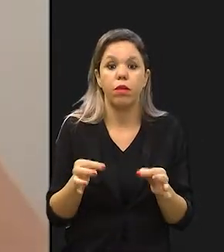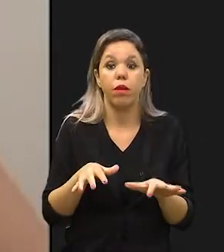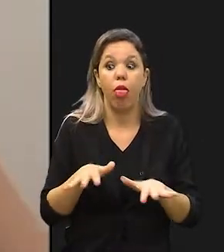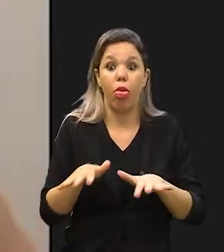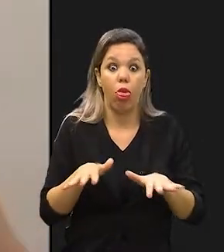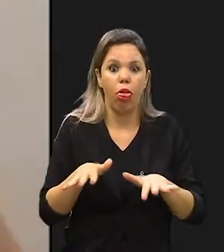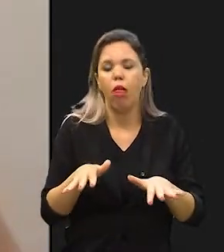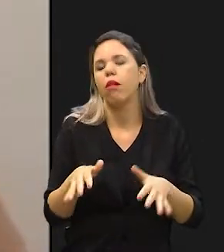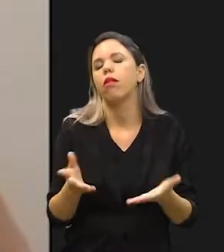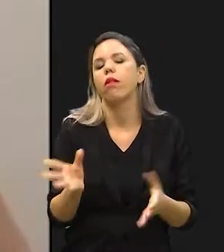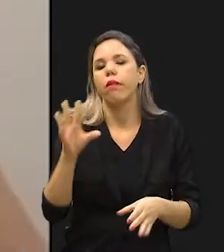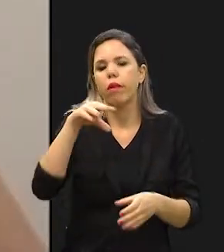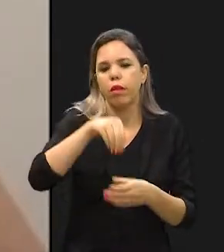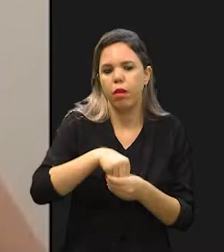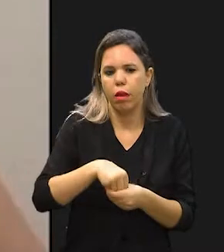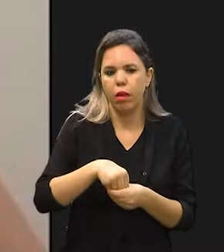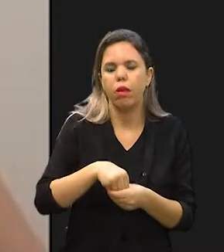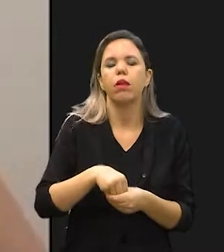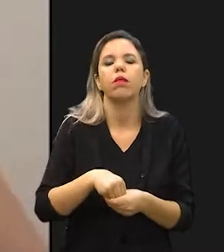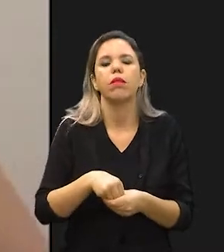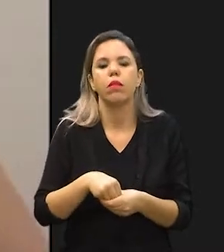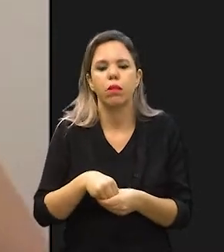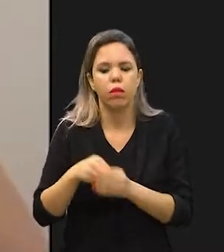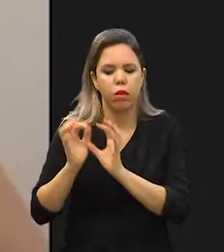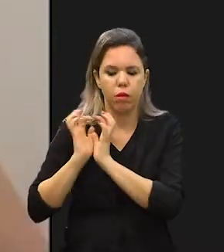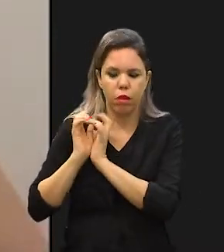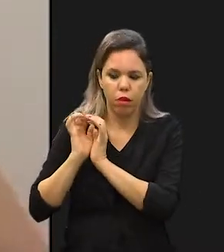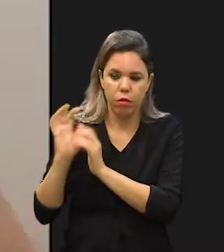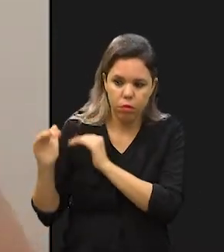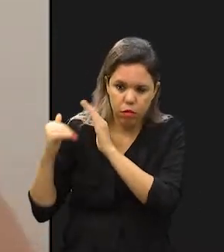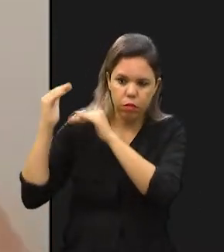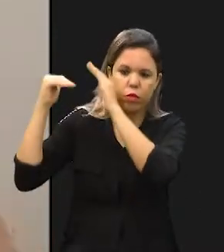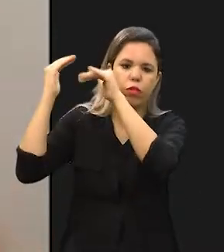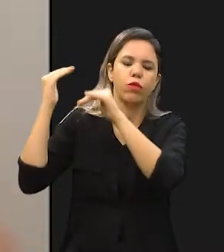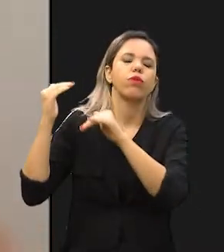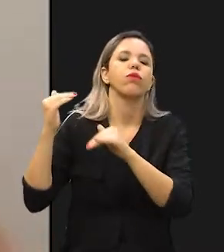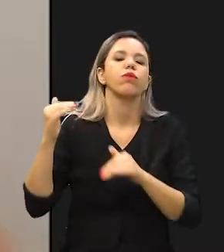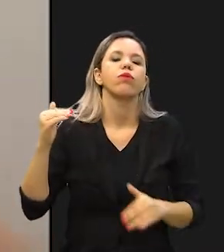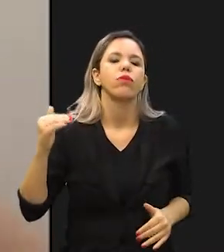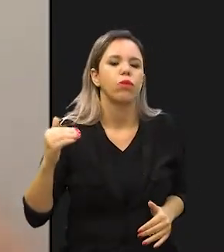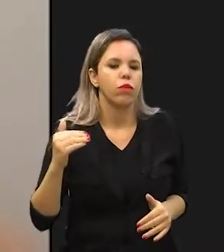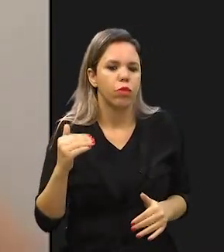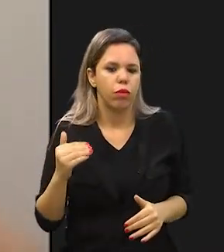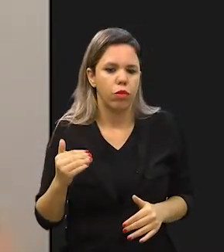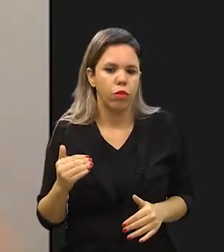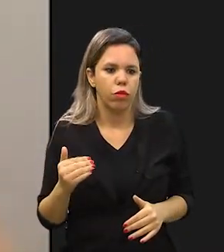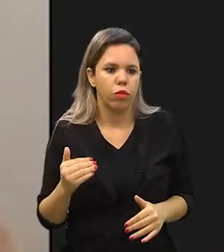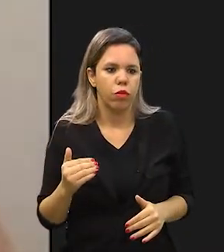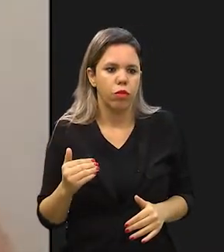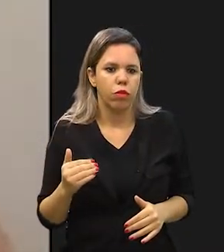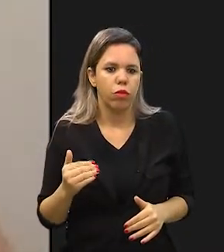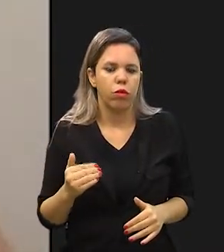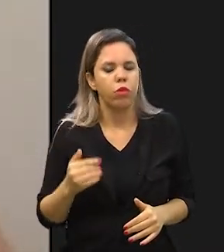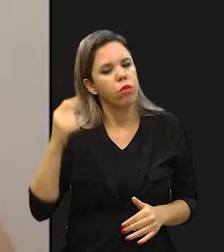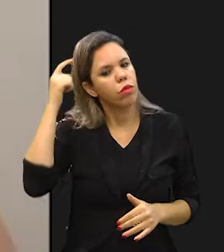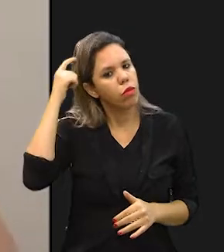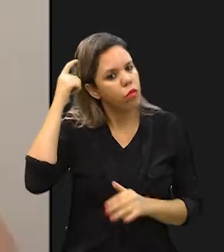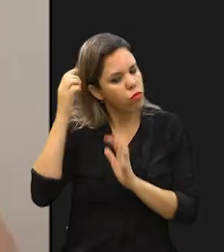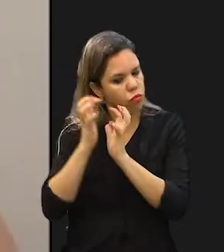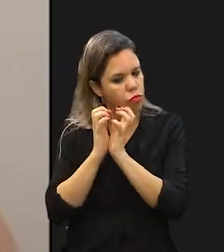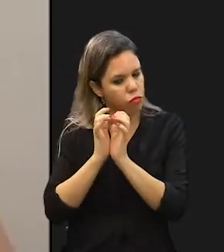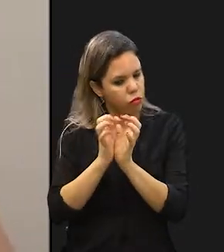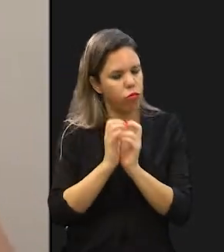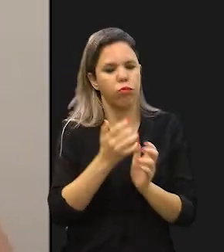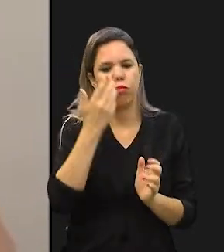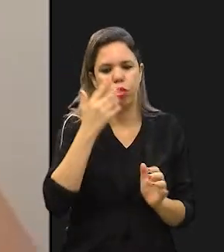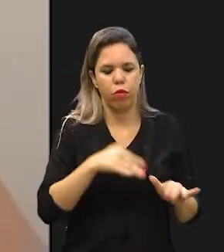gente classifica ele dentro dos transtornos do neurodesenvolvimento, que é do desenvolvimento da parte, digamos, neurológica